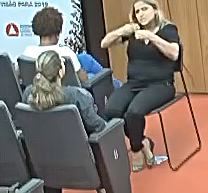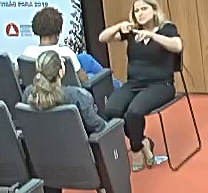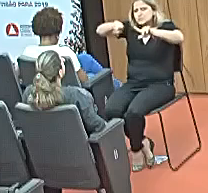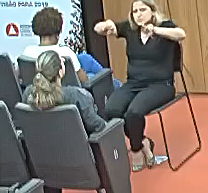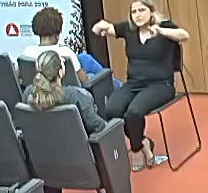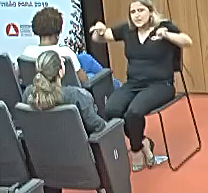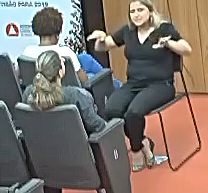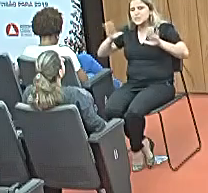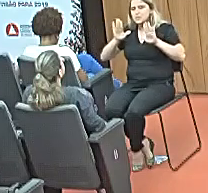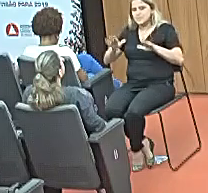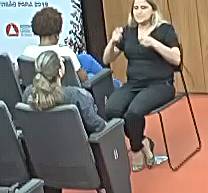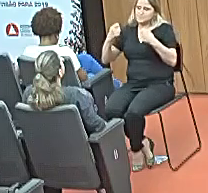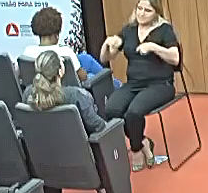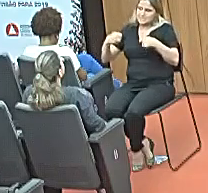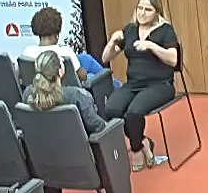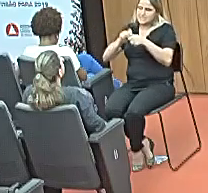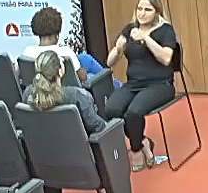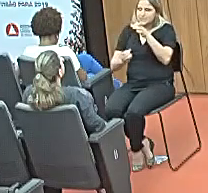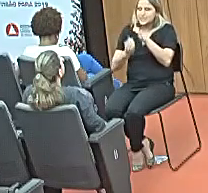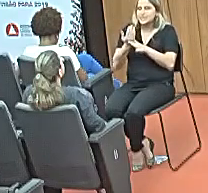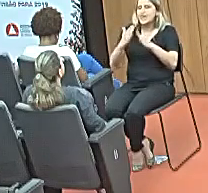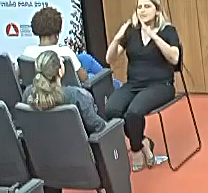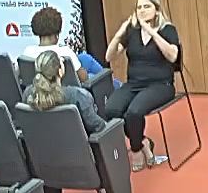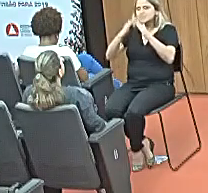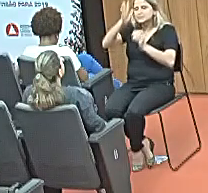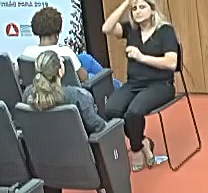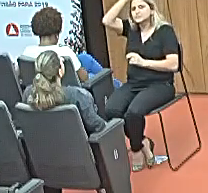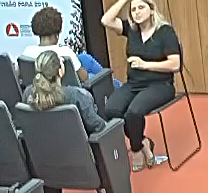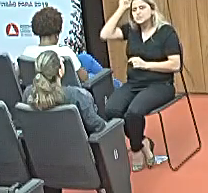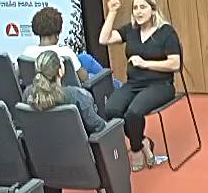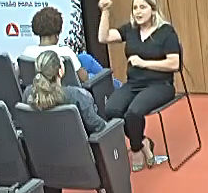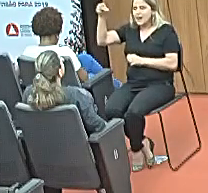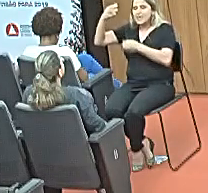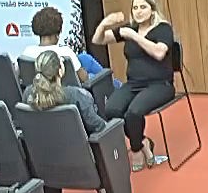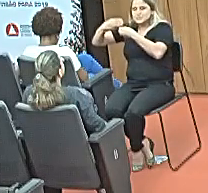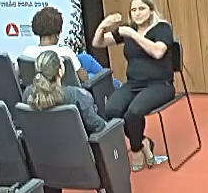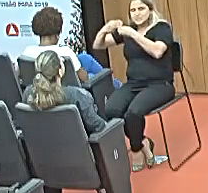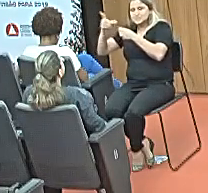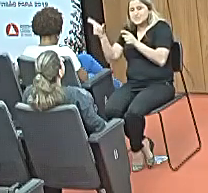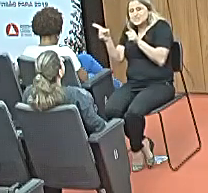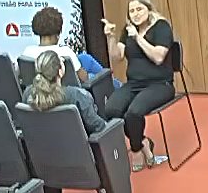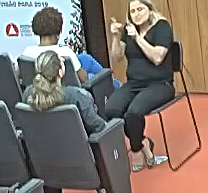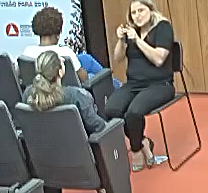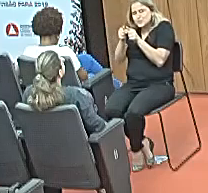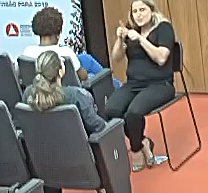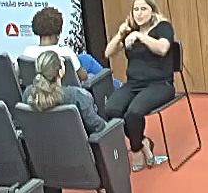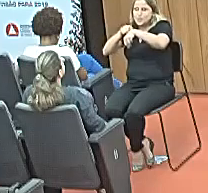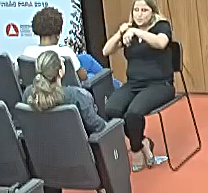caso de plantar essa unidade do corpo de bombeiros do município são francisco ea reduzir bastante esse tempo de atendimento